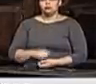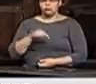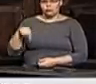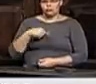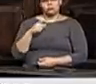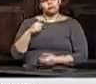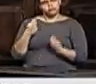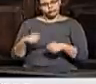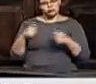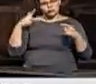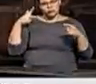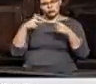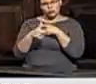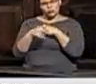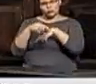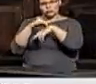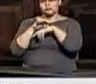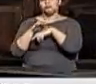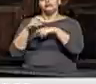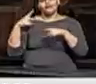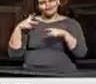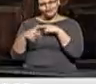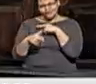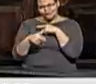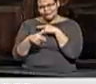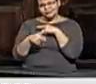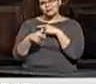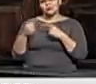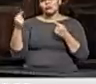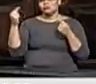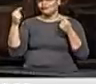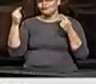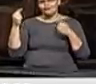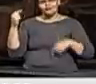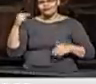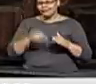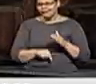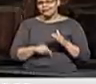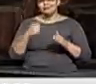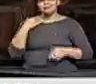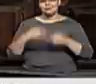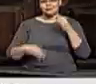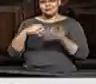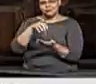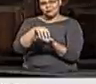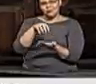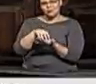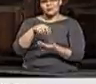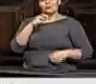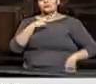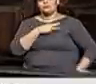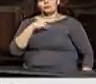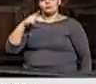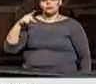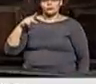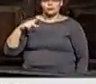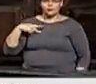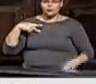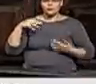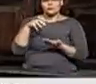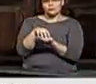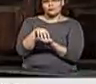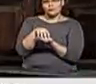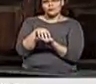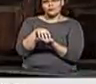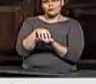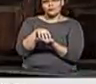Nós temos que cortar na carne, nós temos que entrar fundo no judiciário, no Ministério Público.